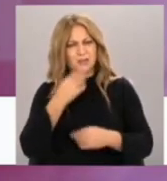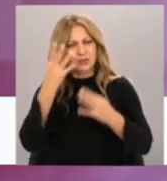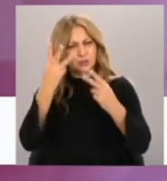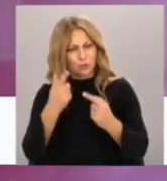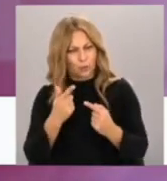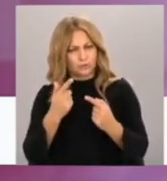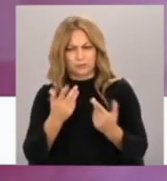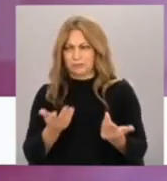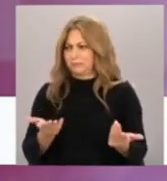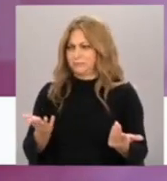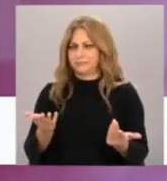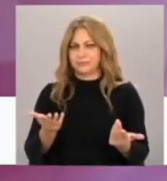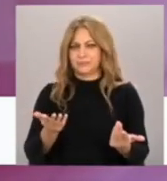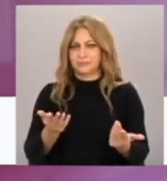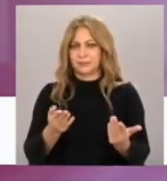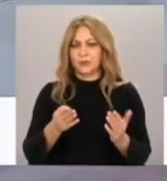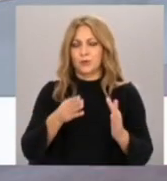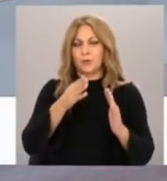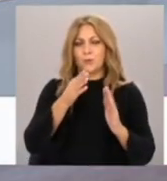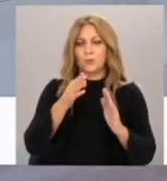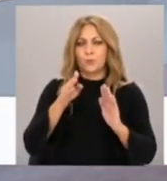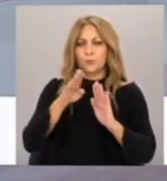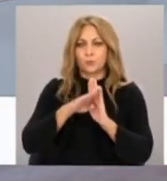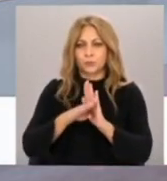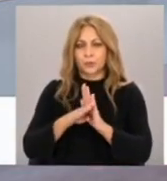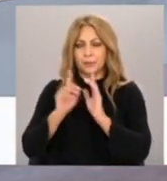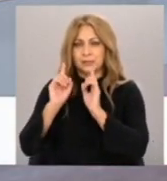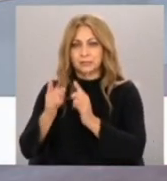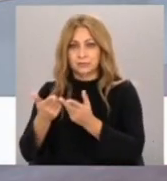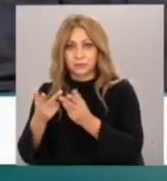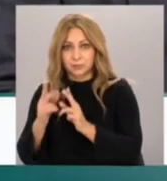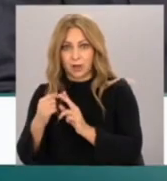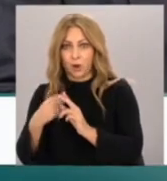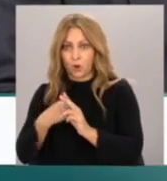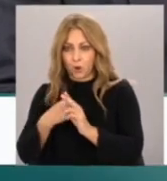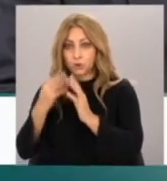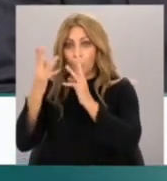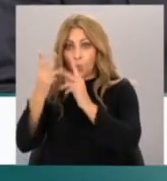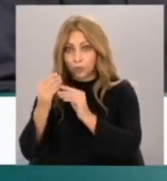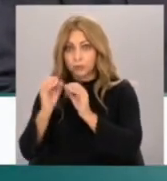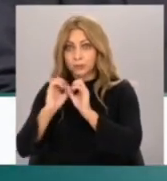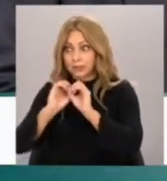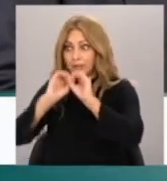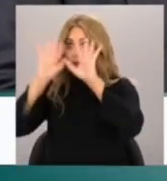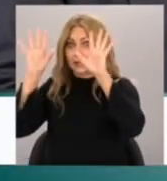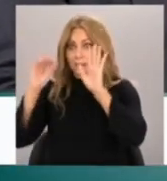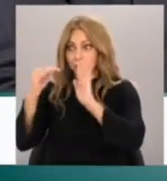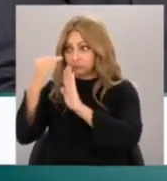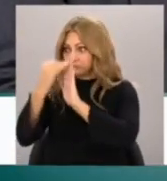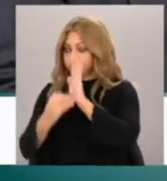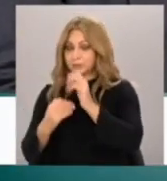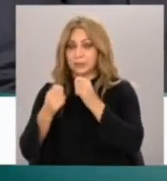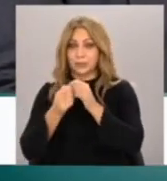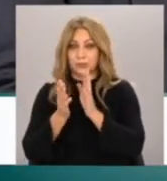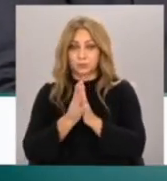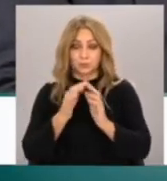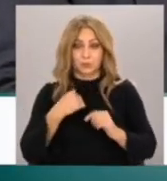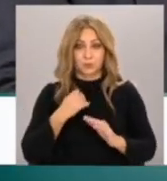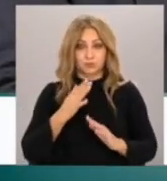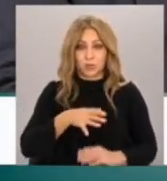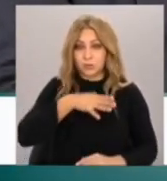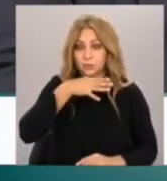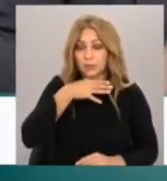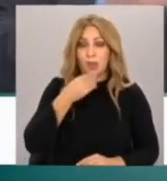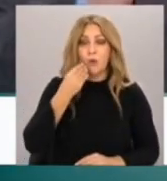quando o programa de incentivo do Balé certamente aquele mais detalhado e mais quantificar em todas as contas e já tive aqui o caseiro explicar como é que se